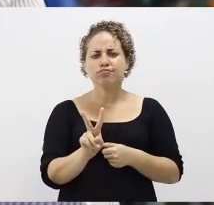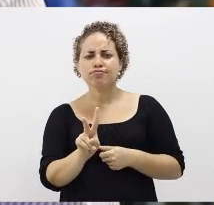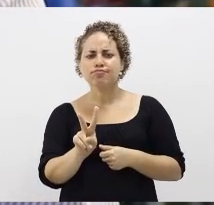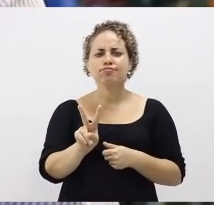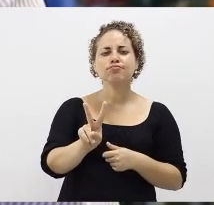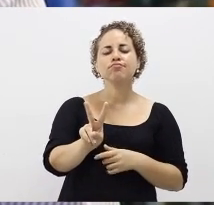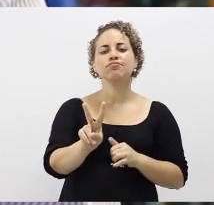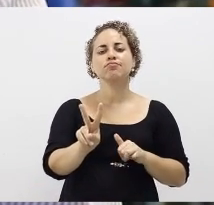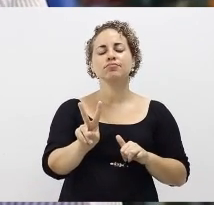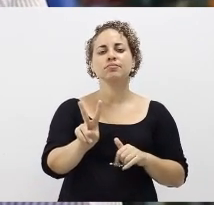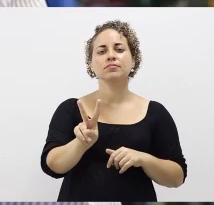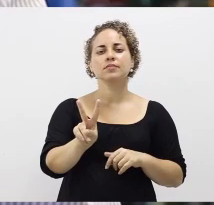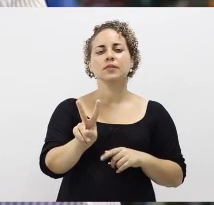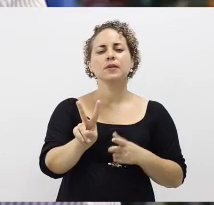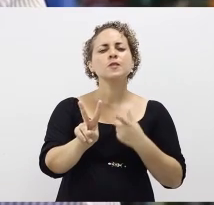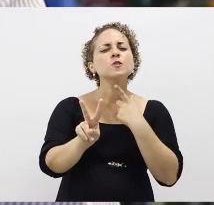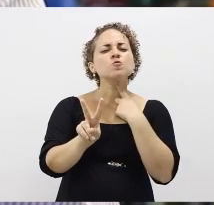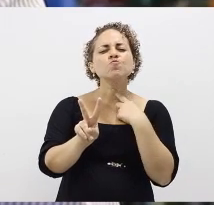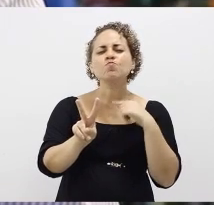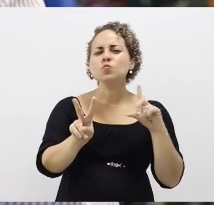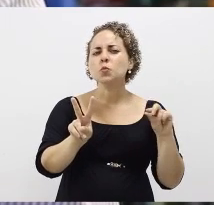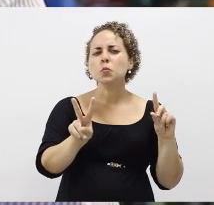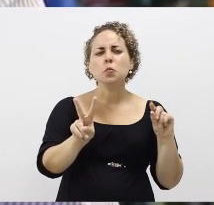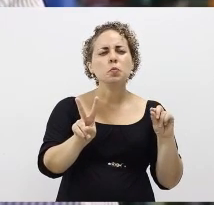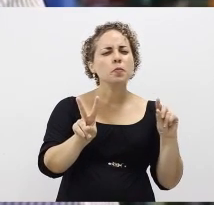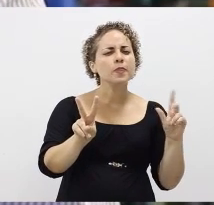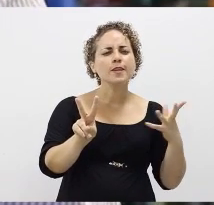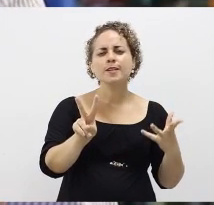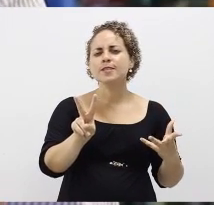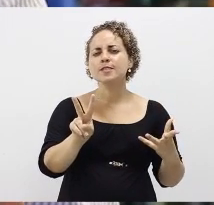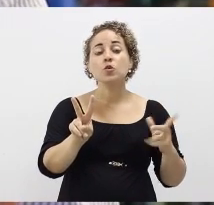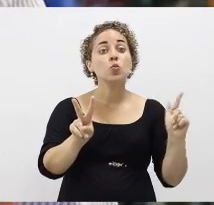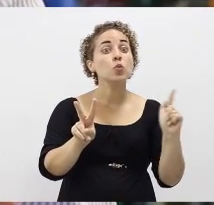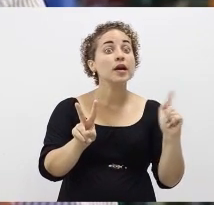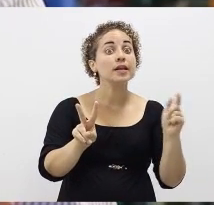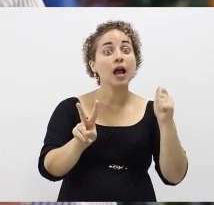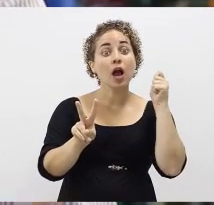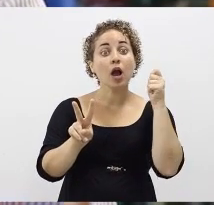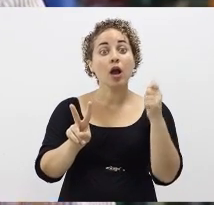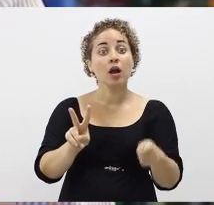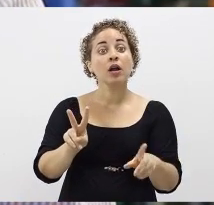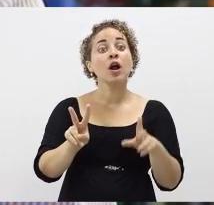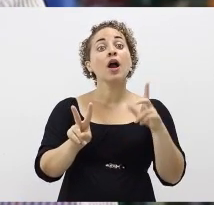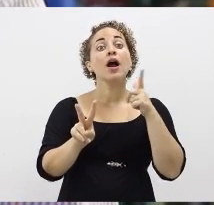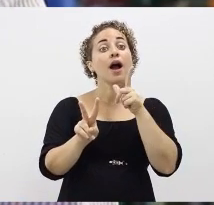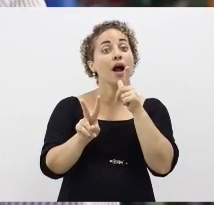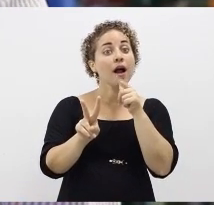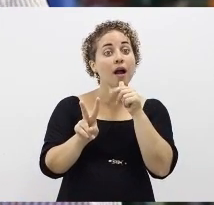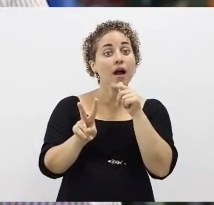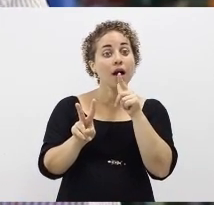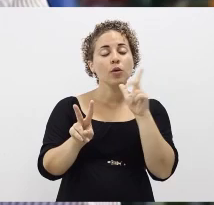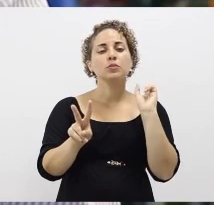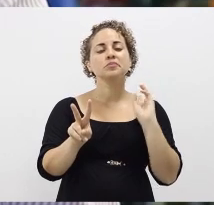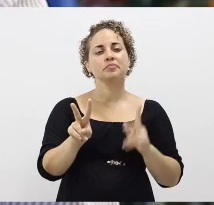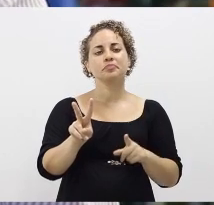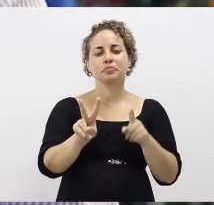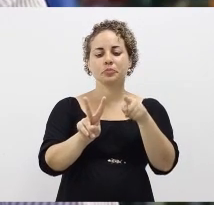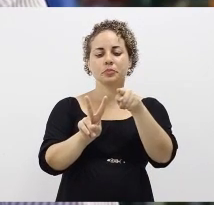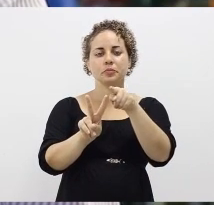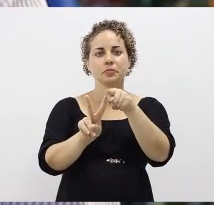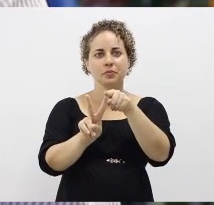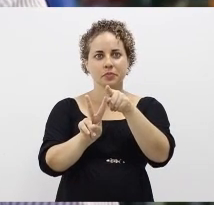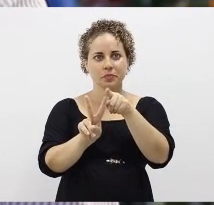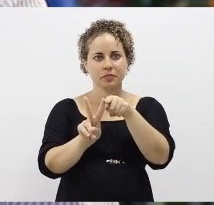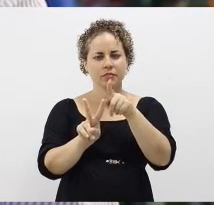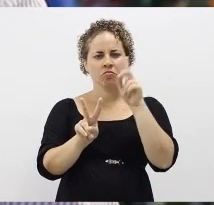no supermercado, eles estão com sede e vão comprar um refrigerante ou uma mineral. O primeiro